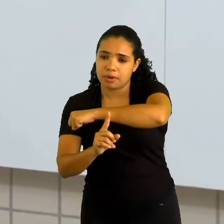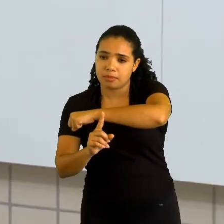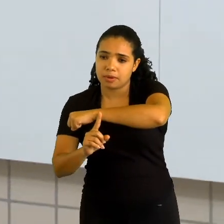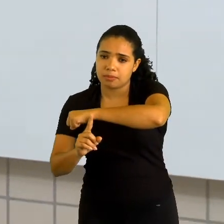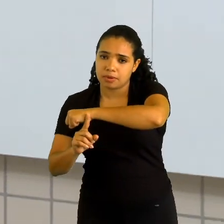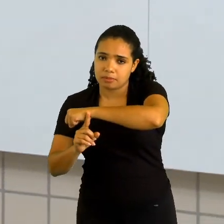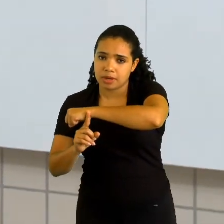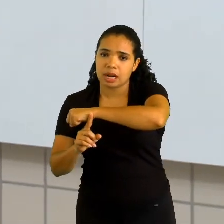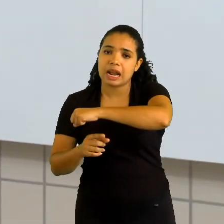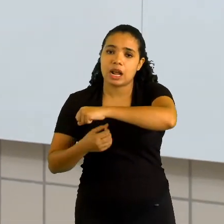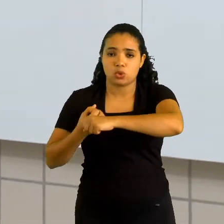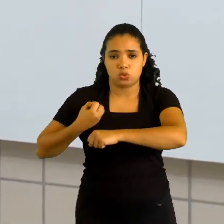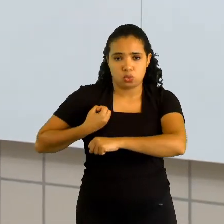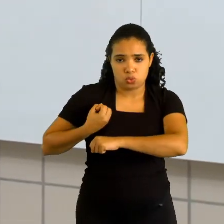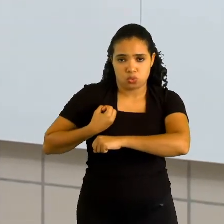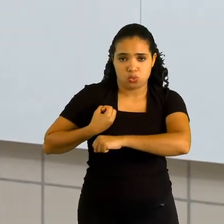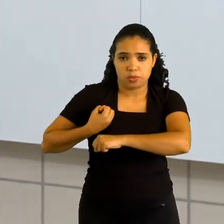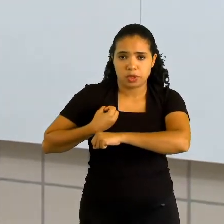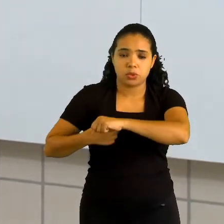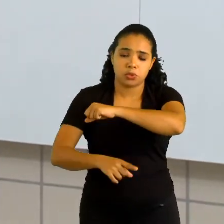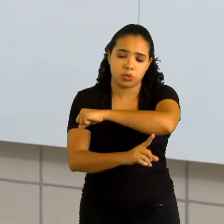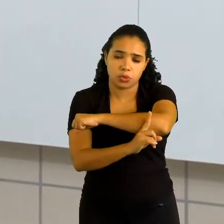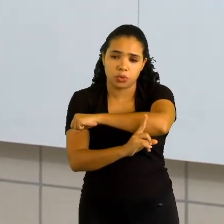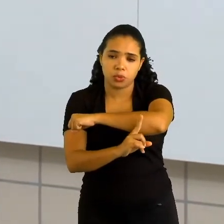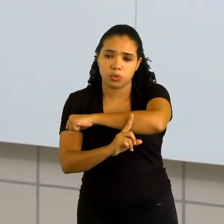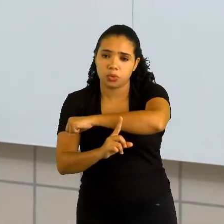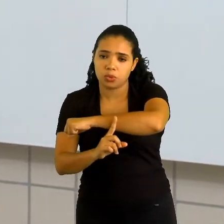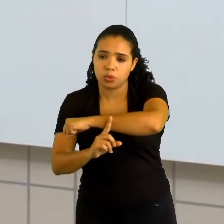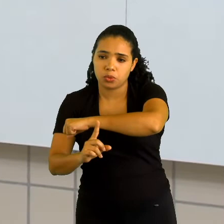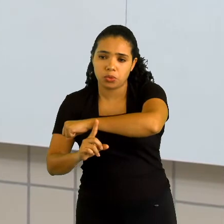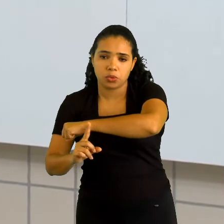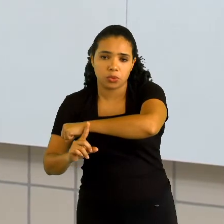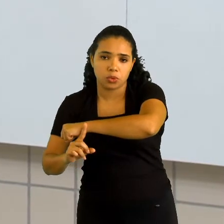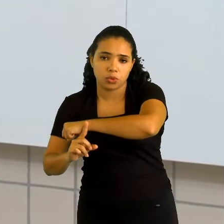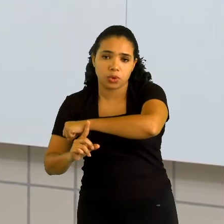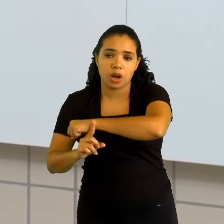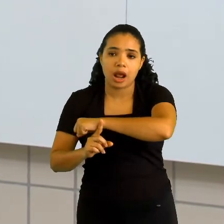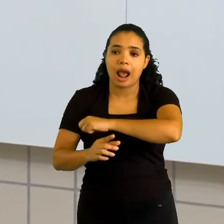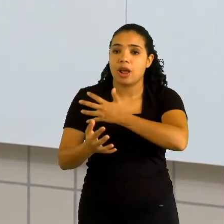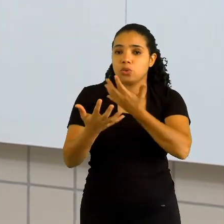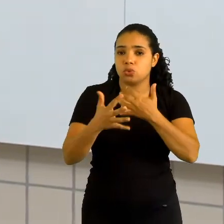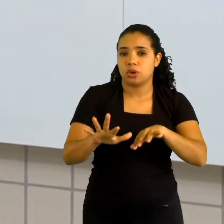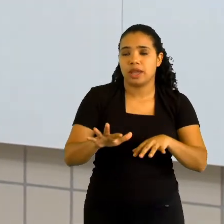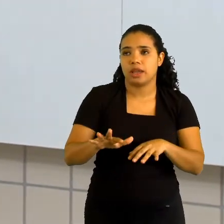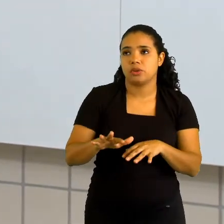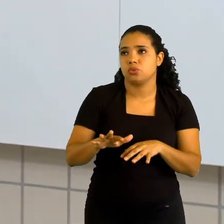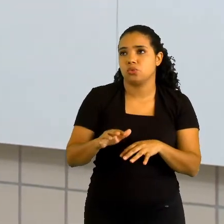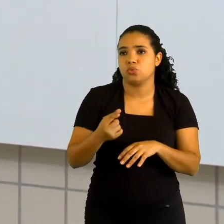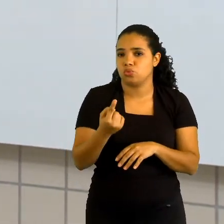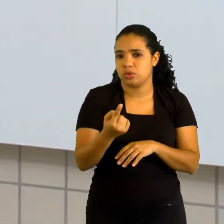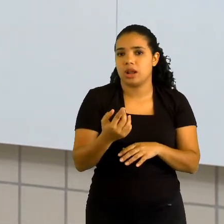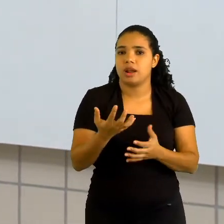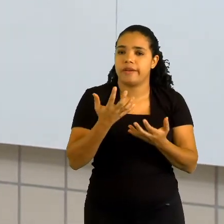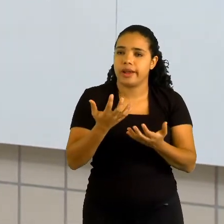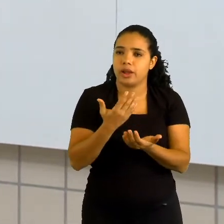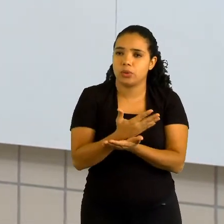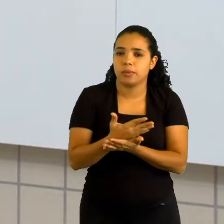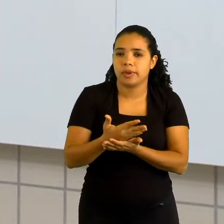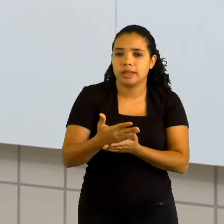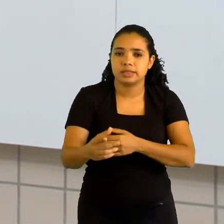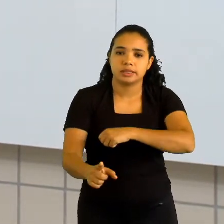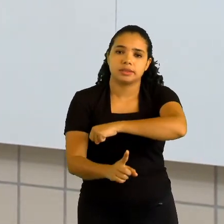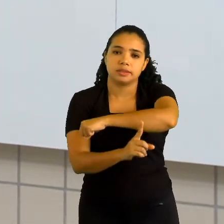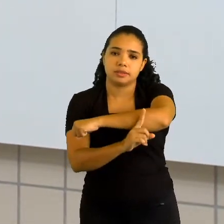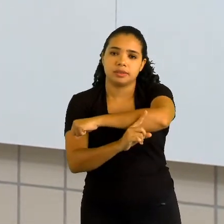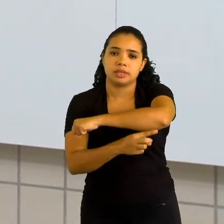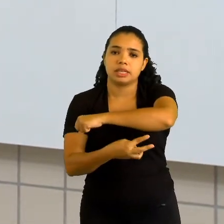beleza? Mas vamos supor que eu não queira começar pelo 1, mas eu queira começar pelo